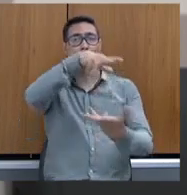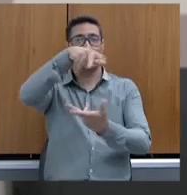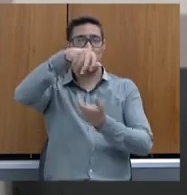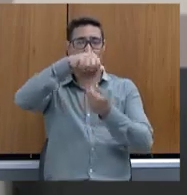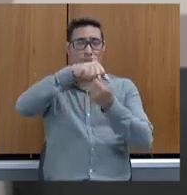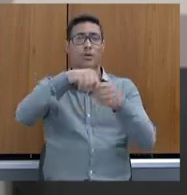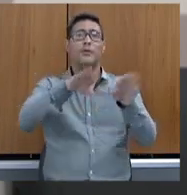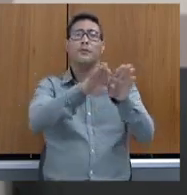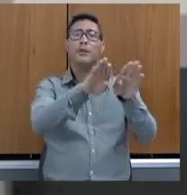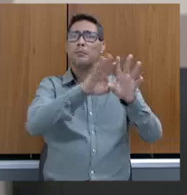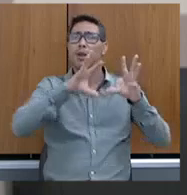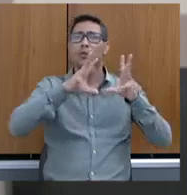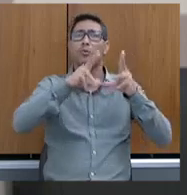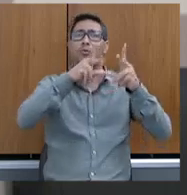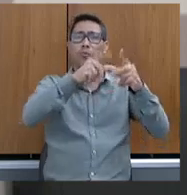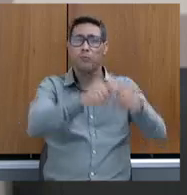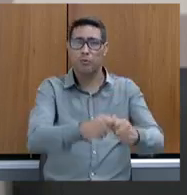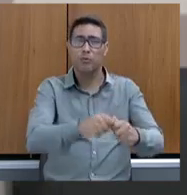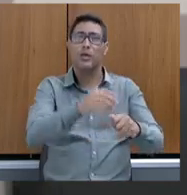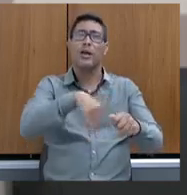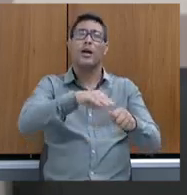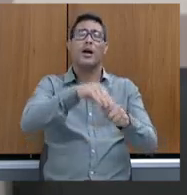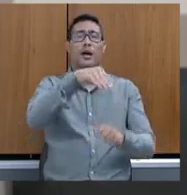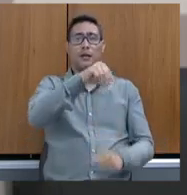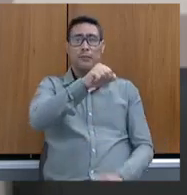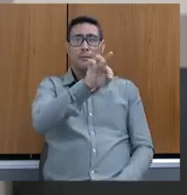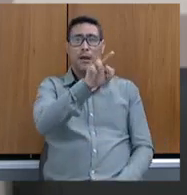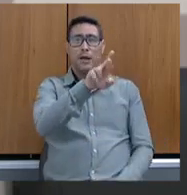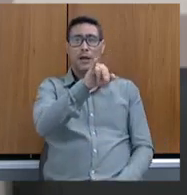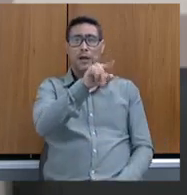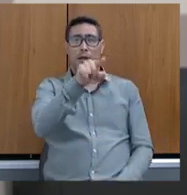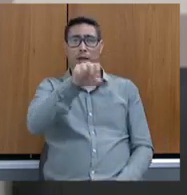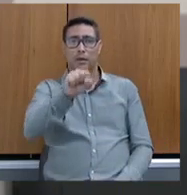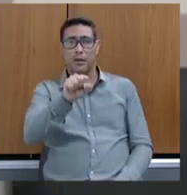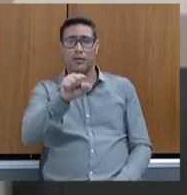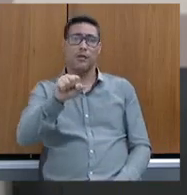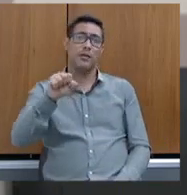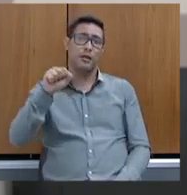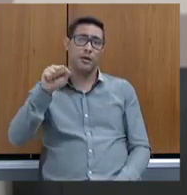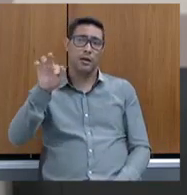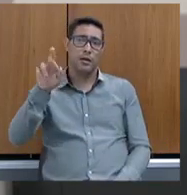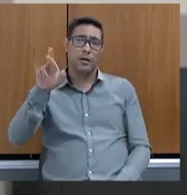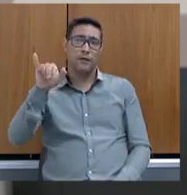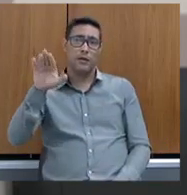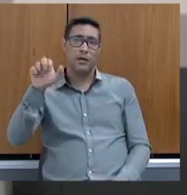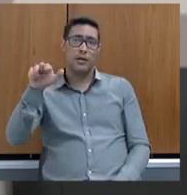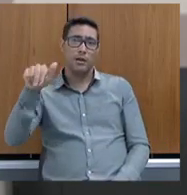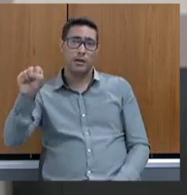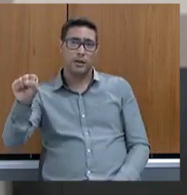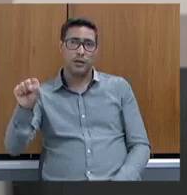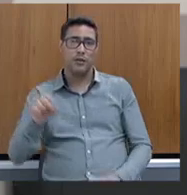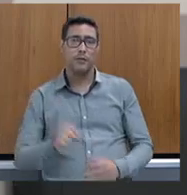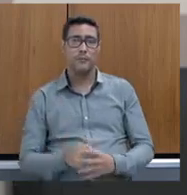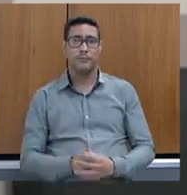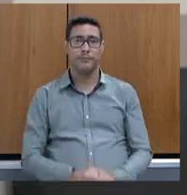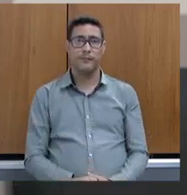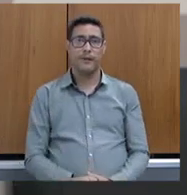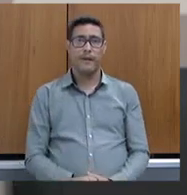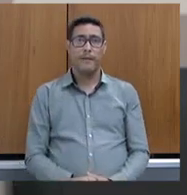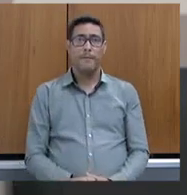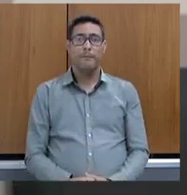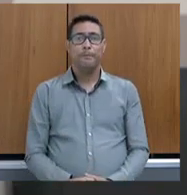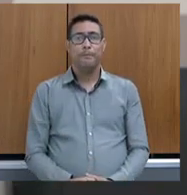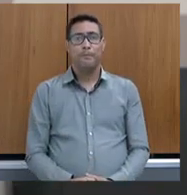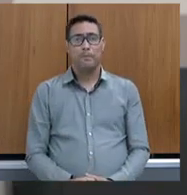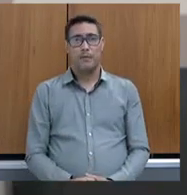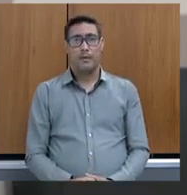todas as matrizes africanas no estado de Minas Gerais pode passar pode passar a restauração